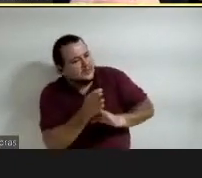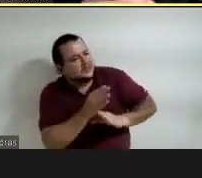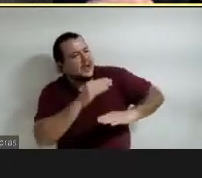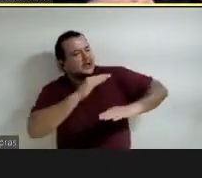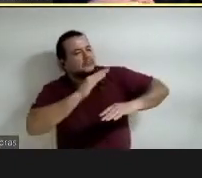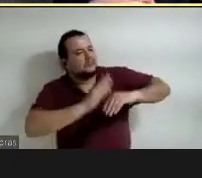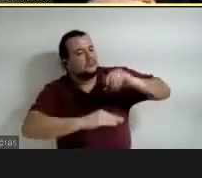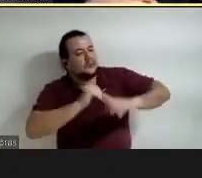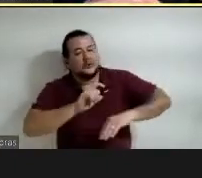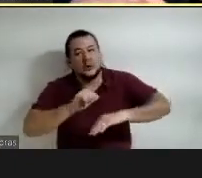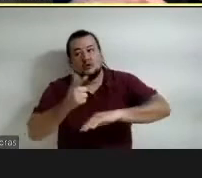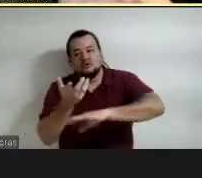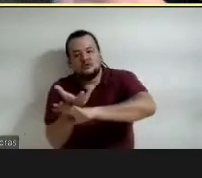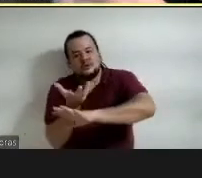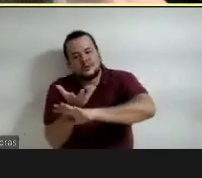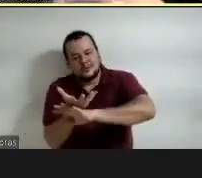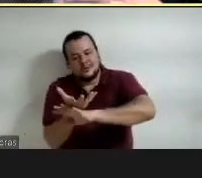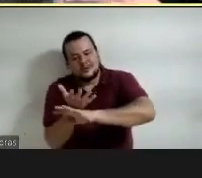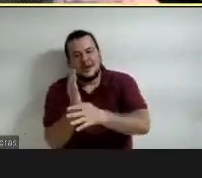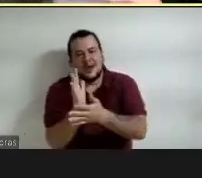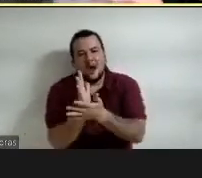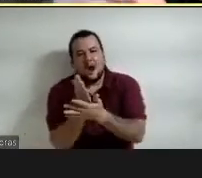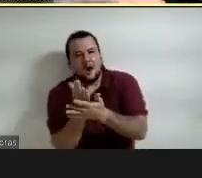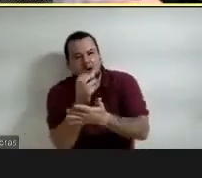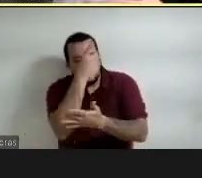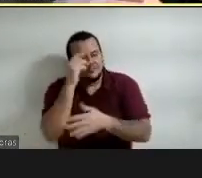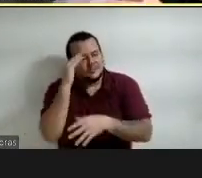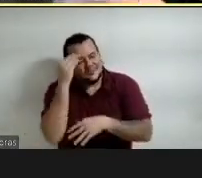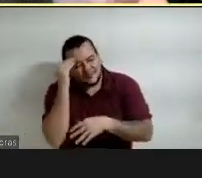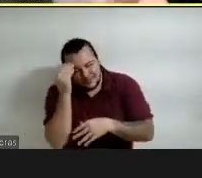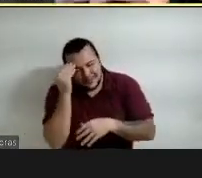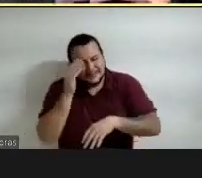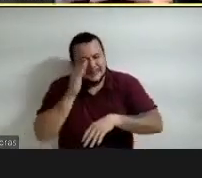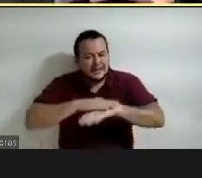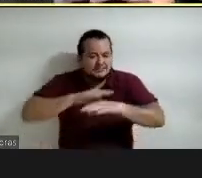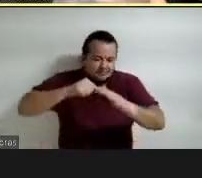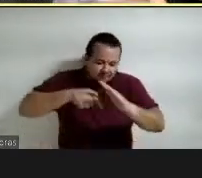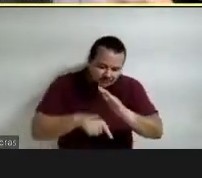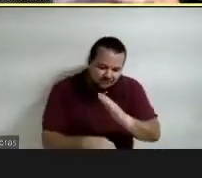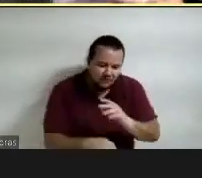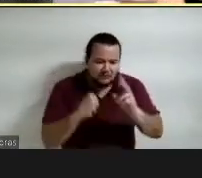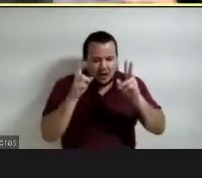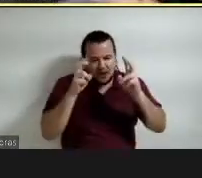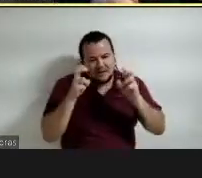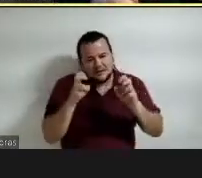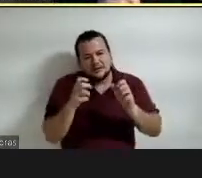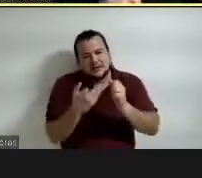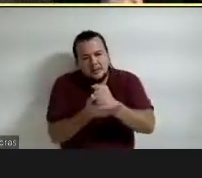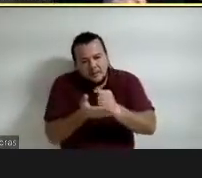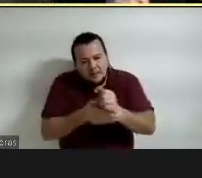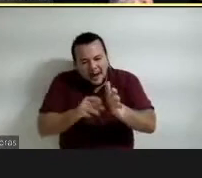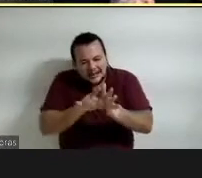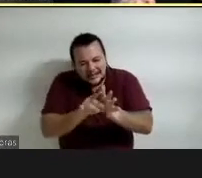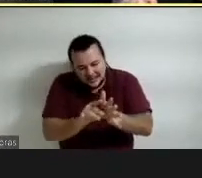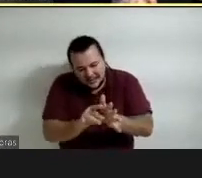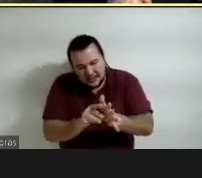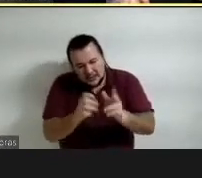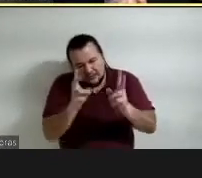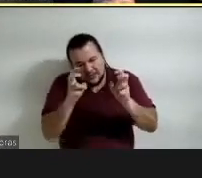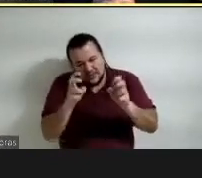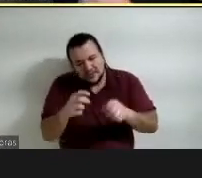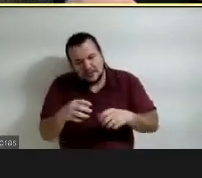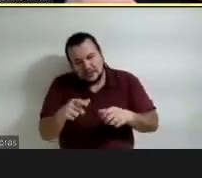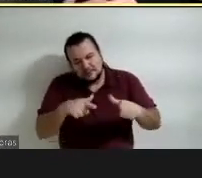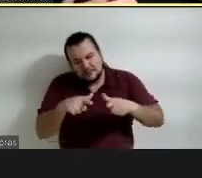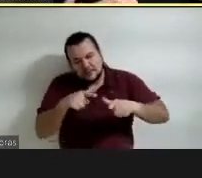disciplina, alguém que entende os assuntos mais profundo, aspectos científicos dos assuntos onde a gente estava trabalhando. Então,